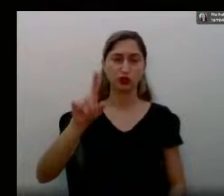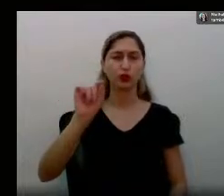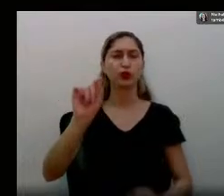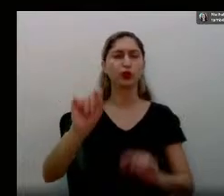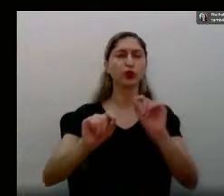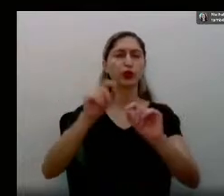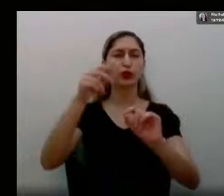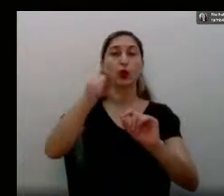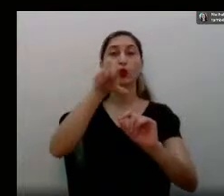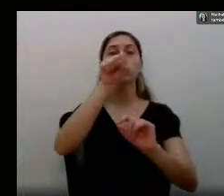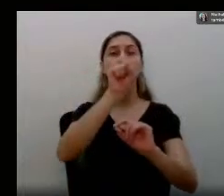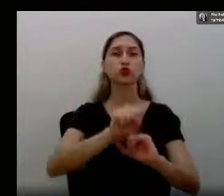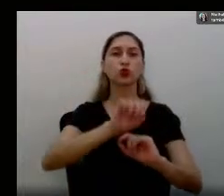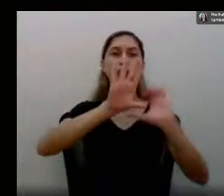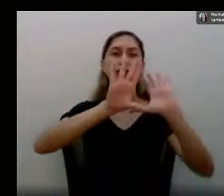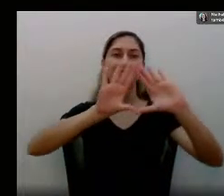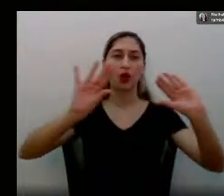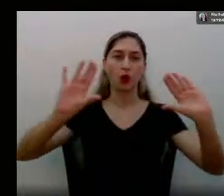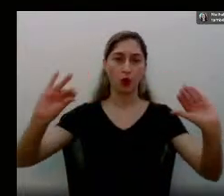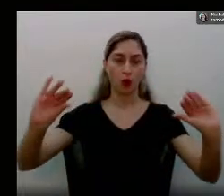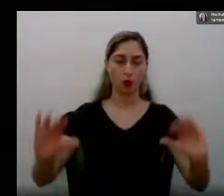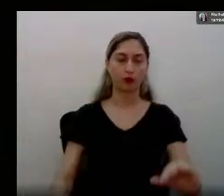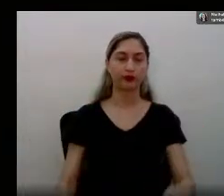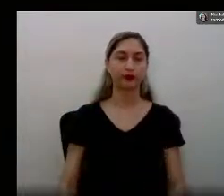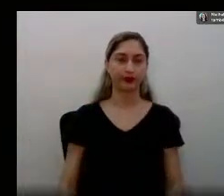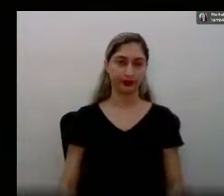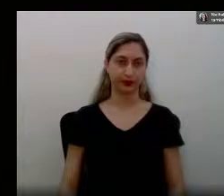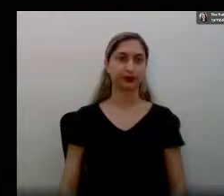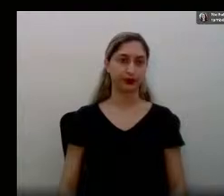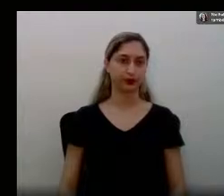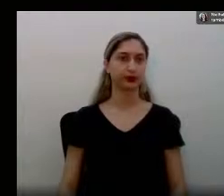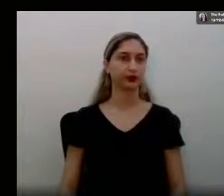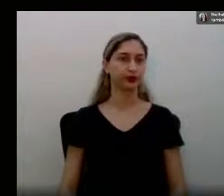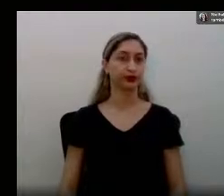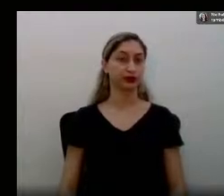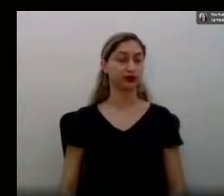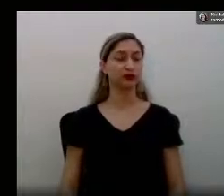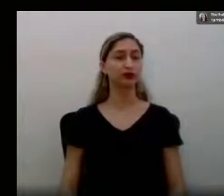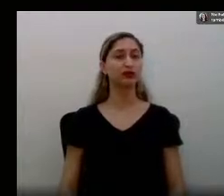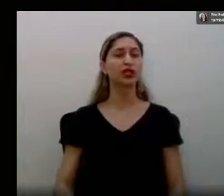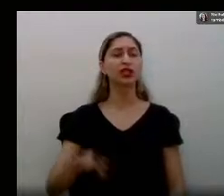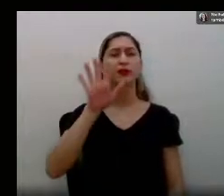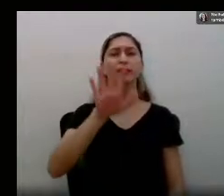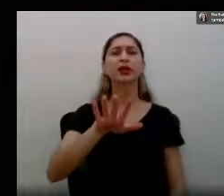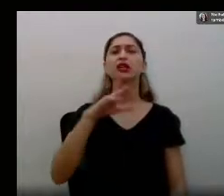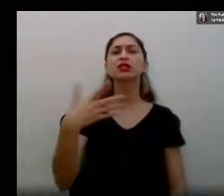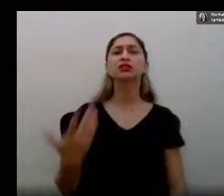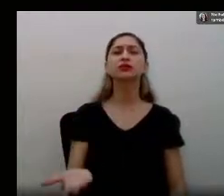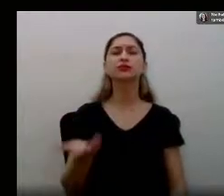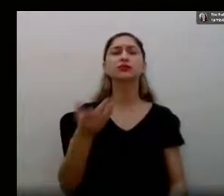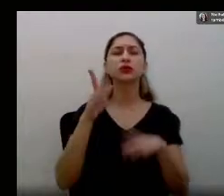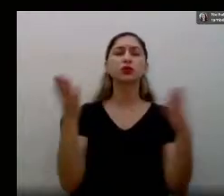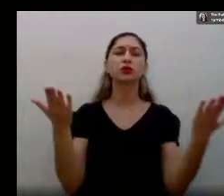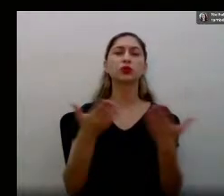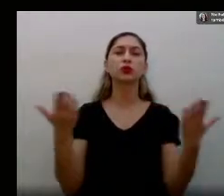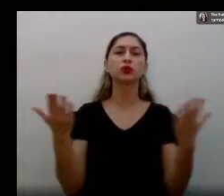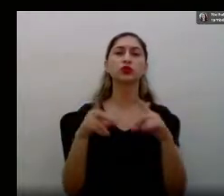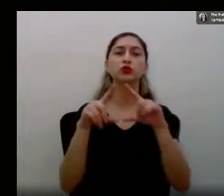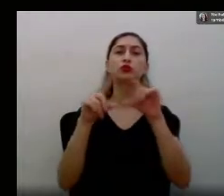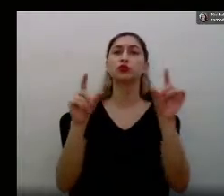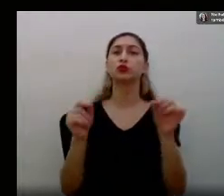não é vamos ver a gente não tem o que não você sabe que dia que lua é hoje né